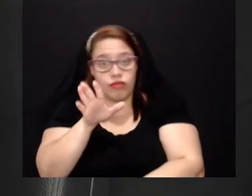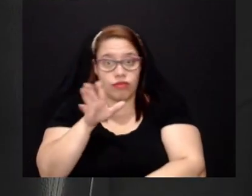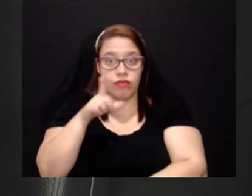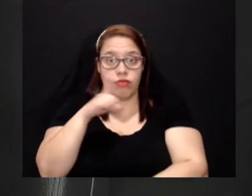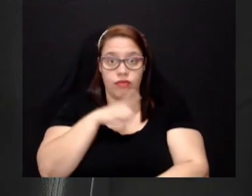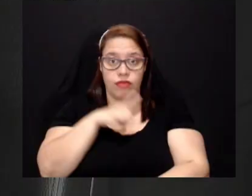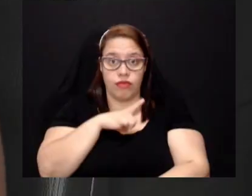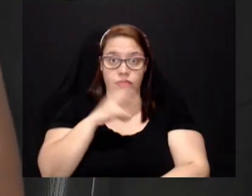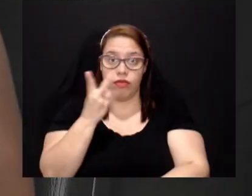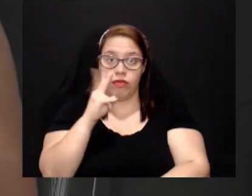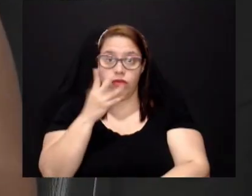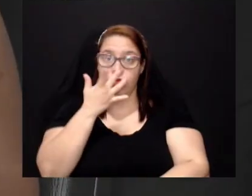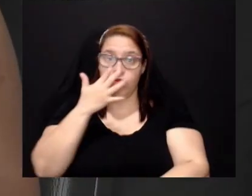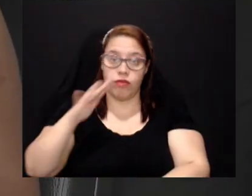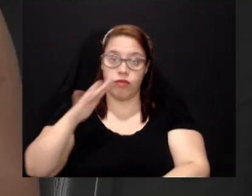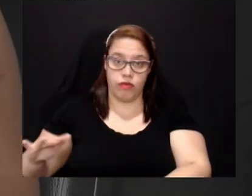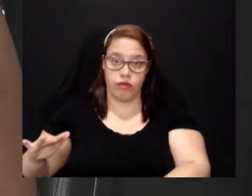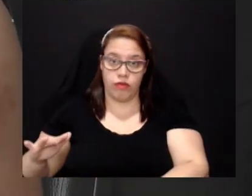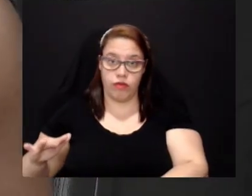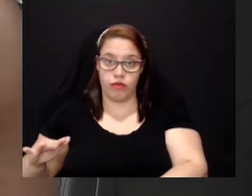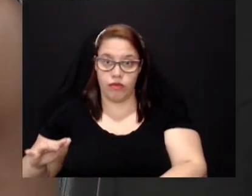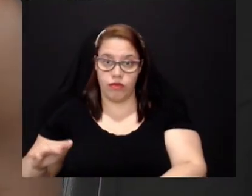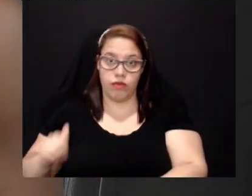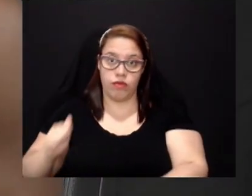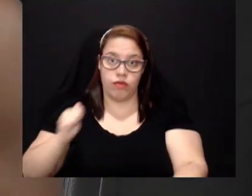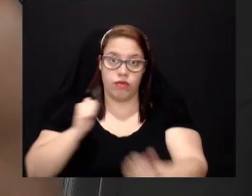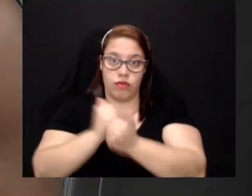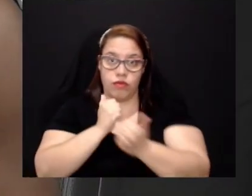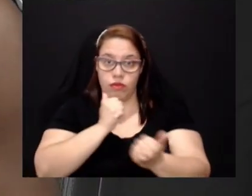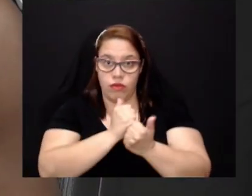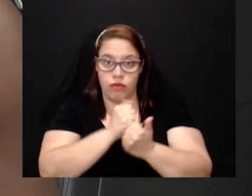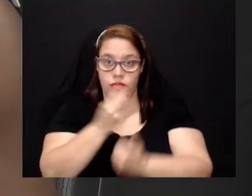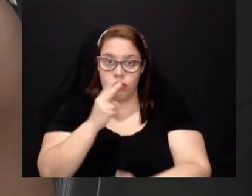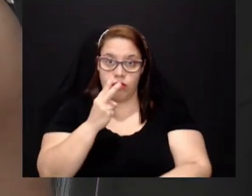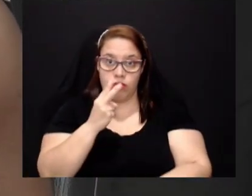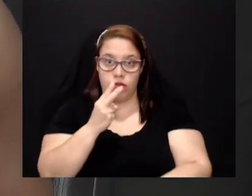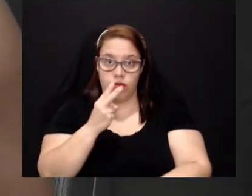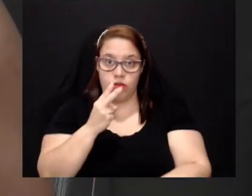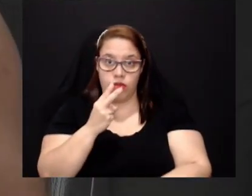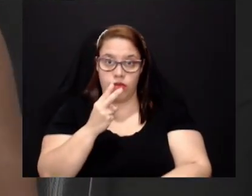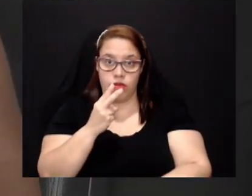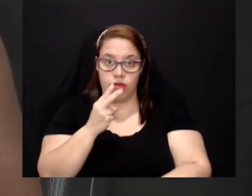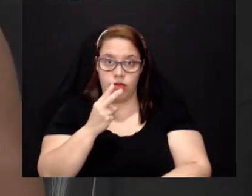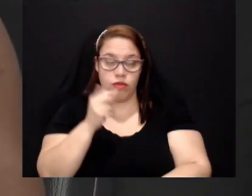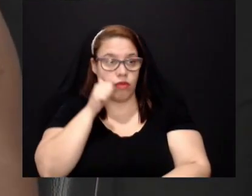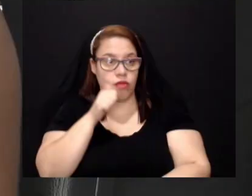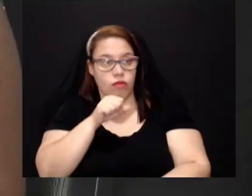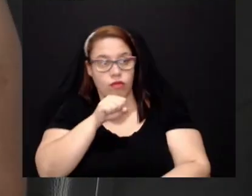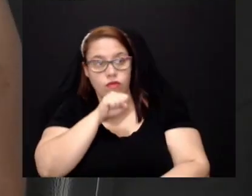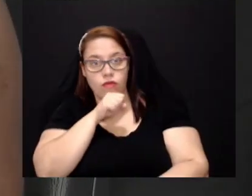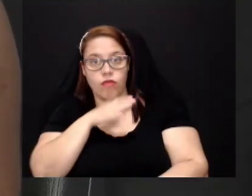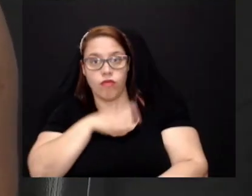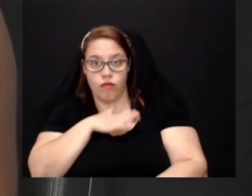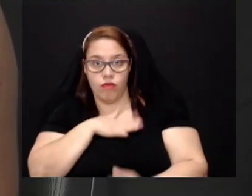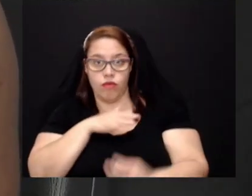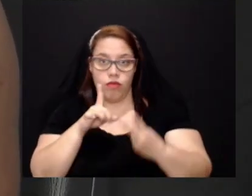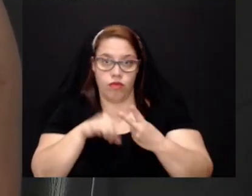2 crianças que eu conto muito com 2 matriarcas que eu tenho na família, né? A minha mãe,